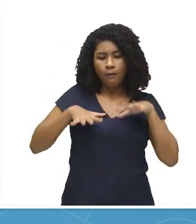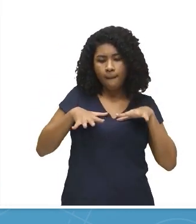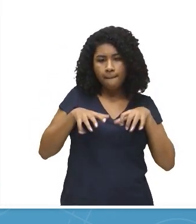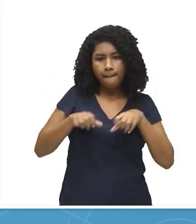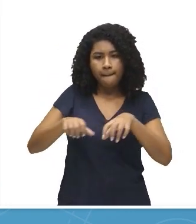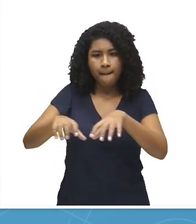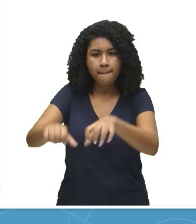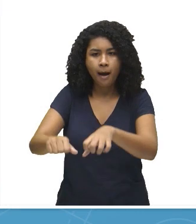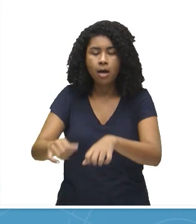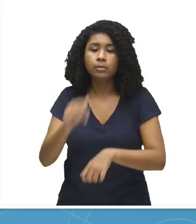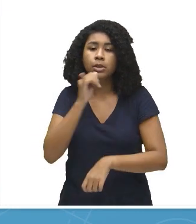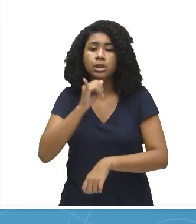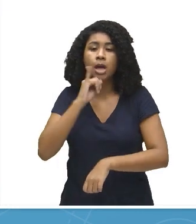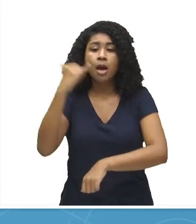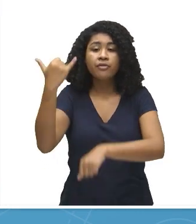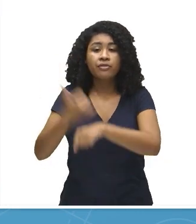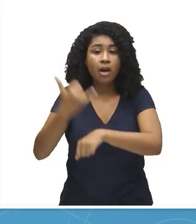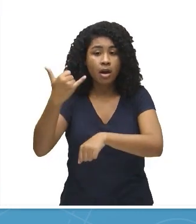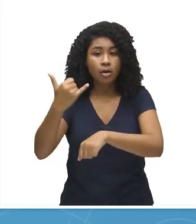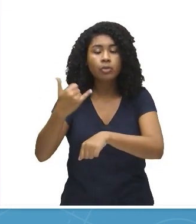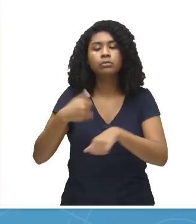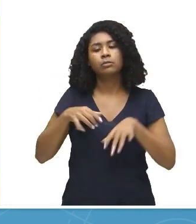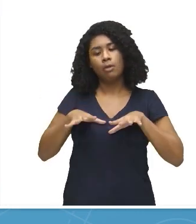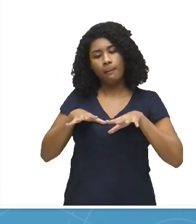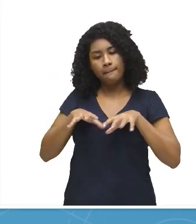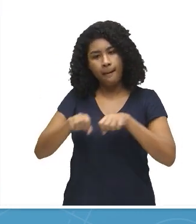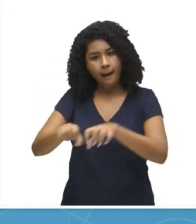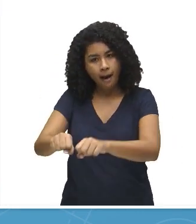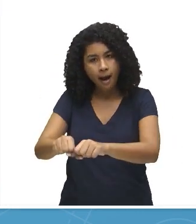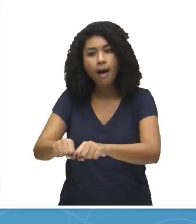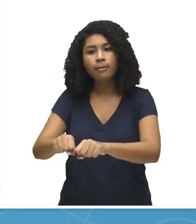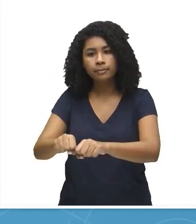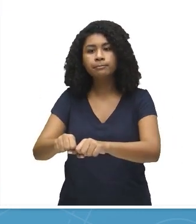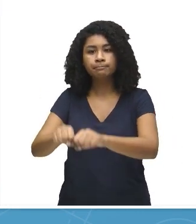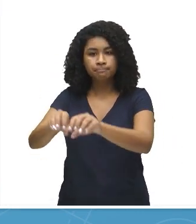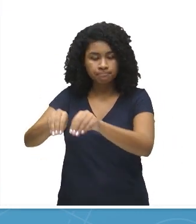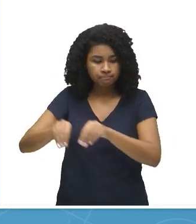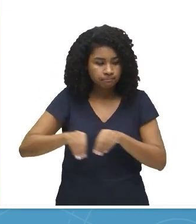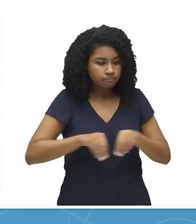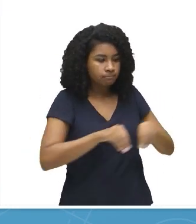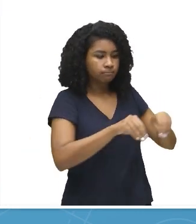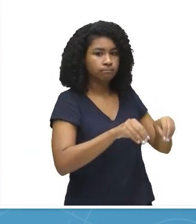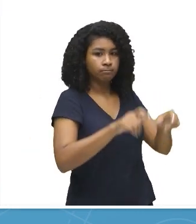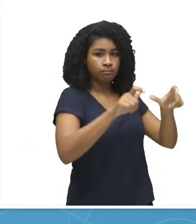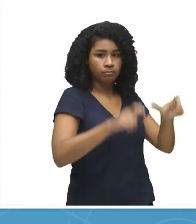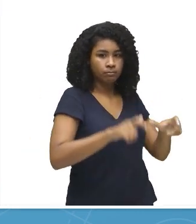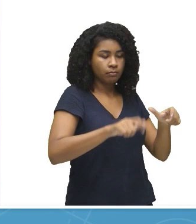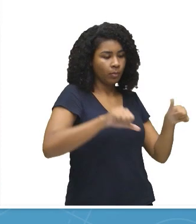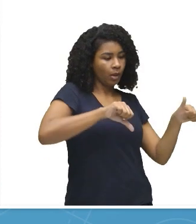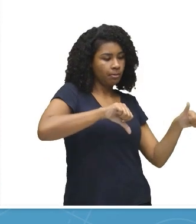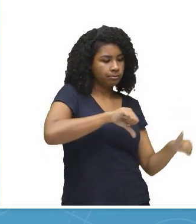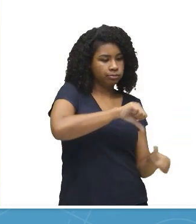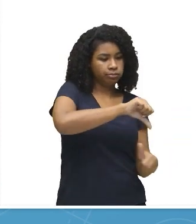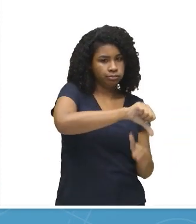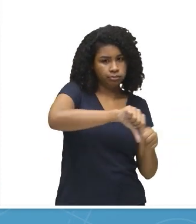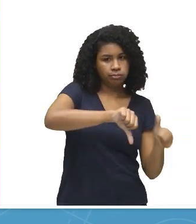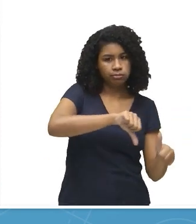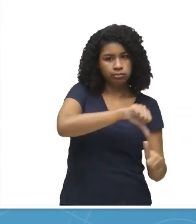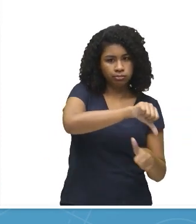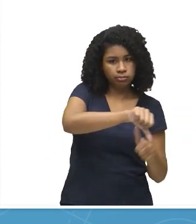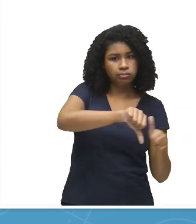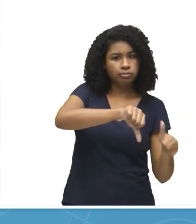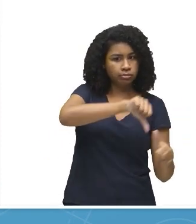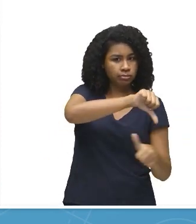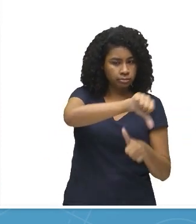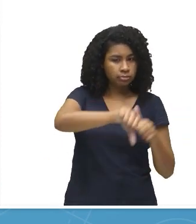é retirado da natureza, aí ele é encaminhado para a indústria de transformação. O que essa indústria faz? Ela